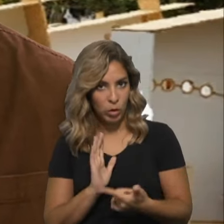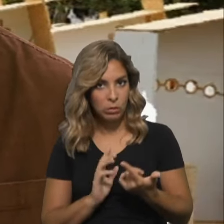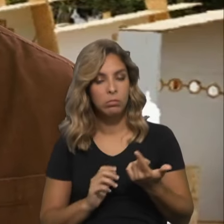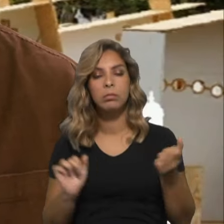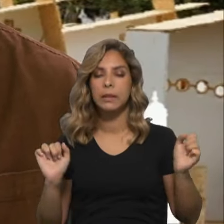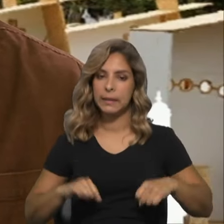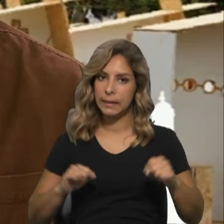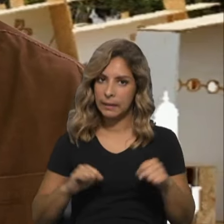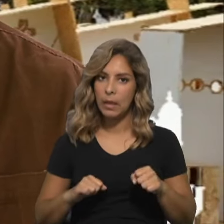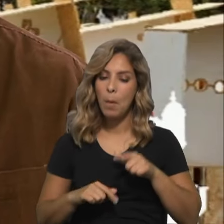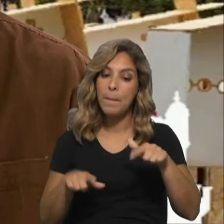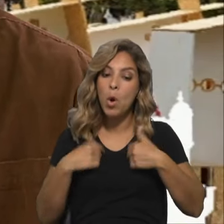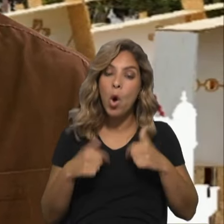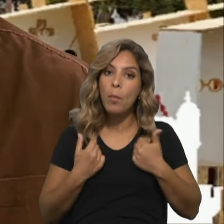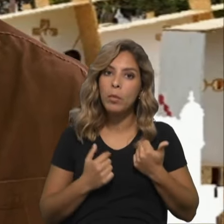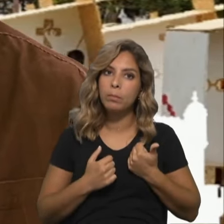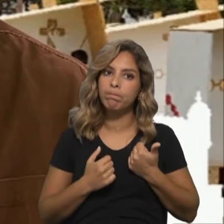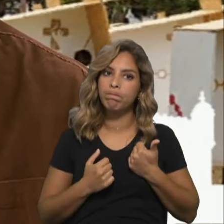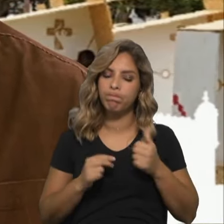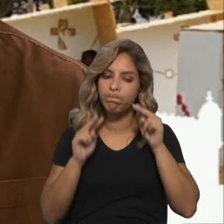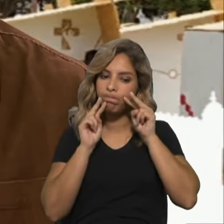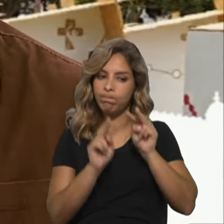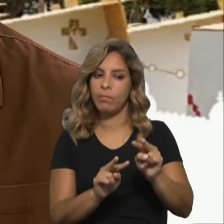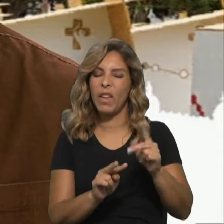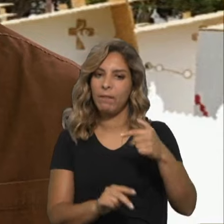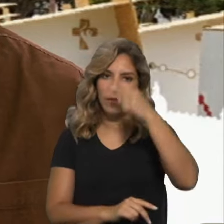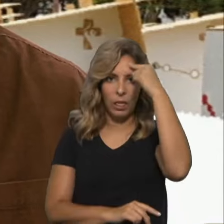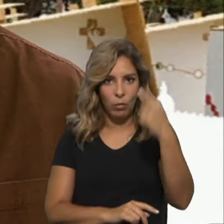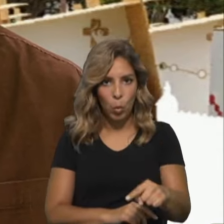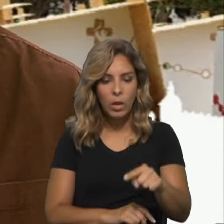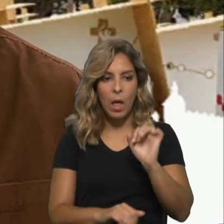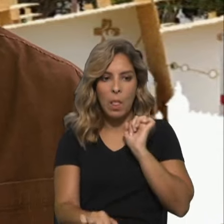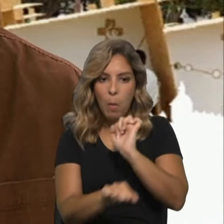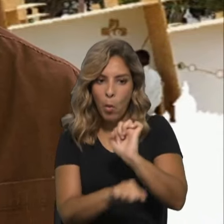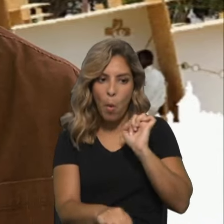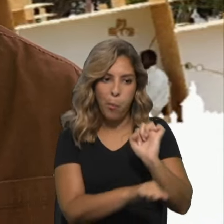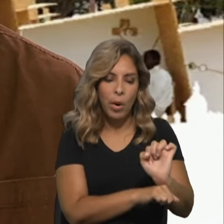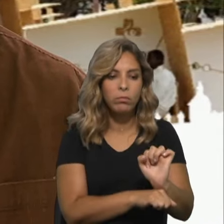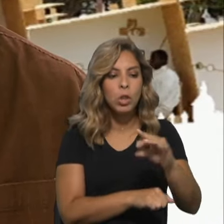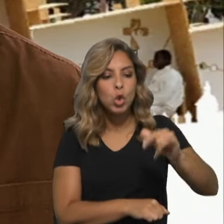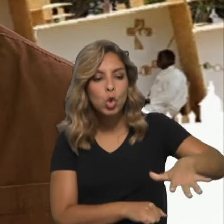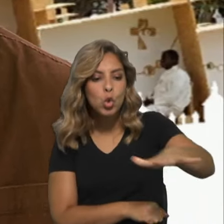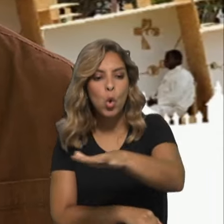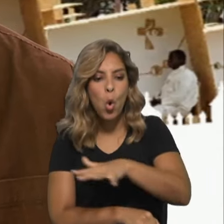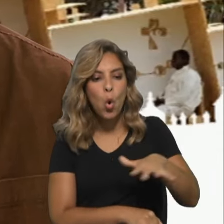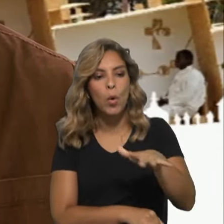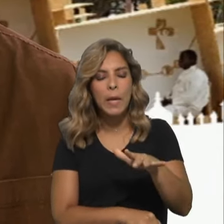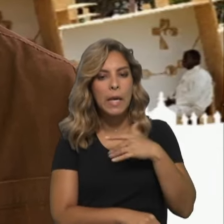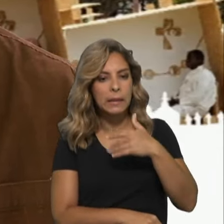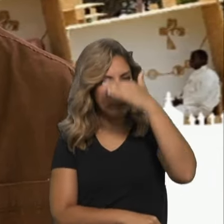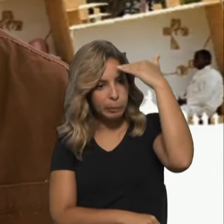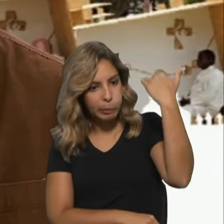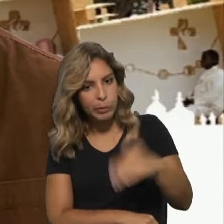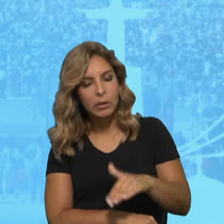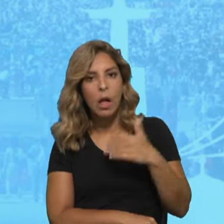eles próprios reconhecer serem Quais são as dificuldades e aquelas limitações que eles encontram no seu território para poder terem eh